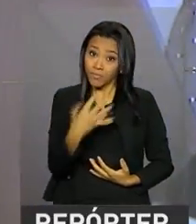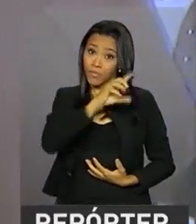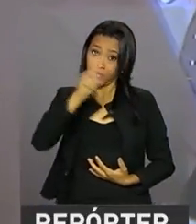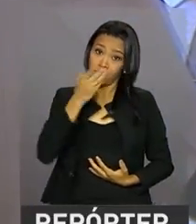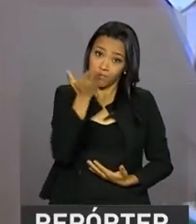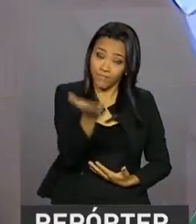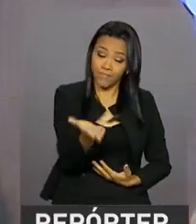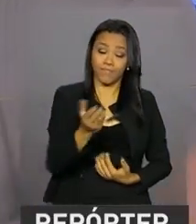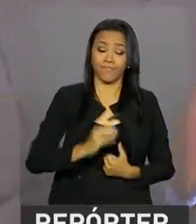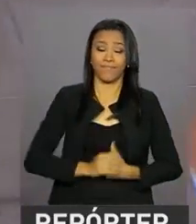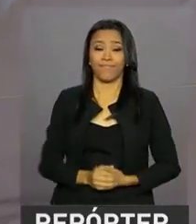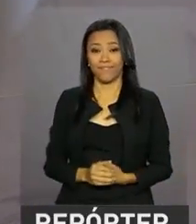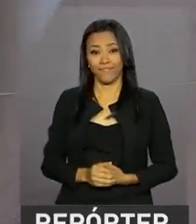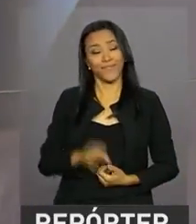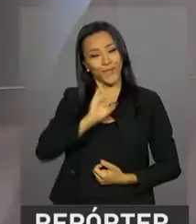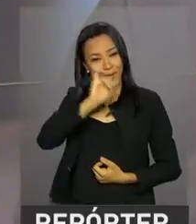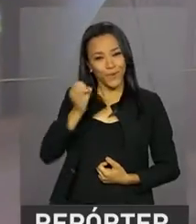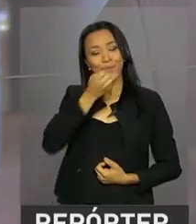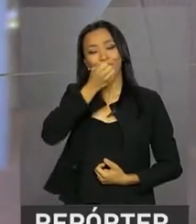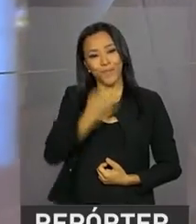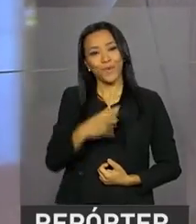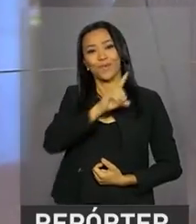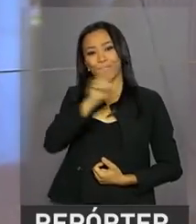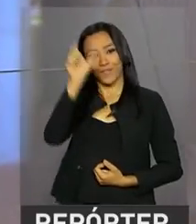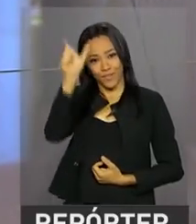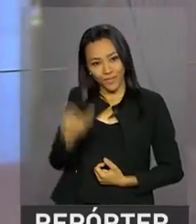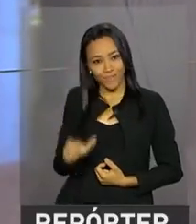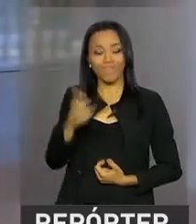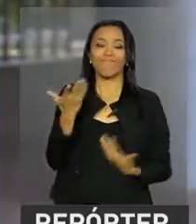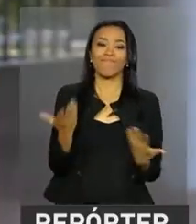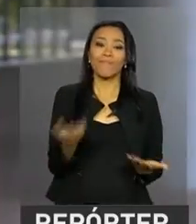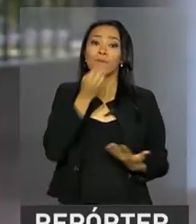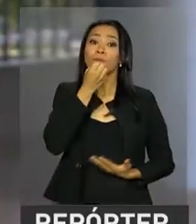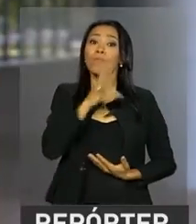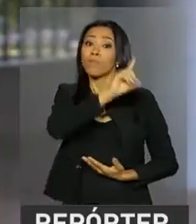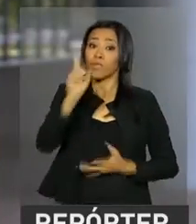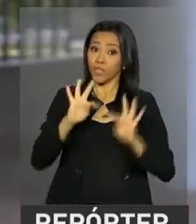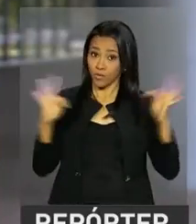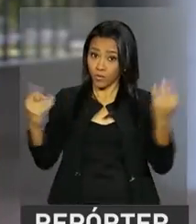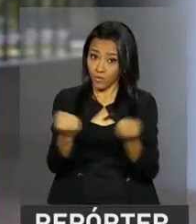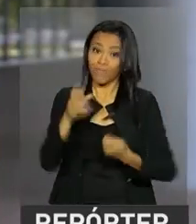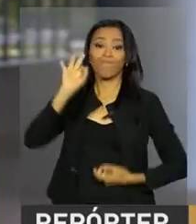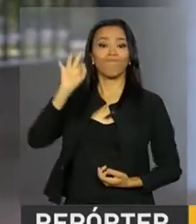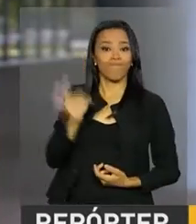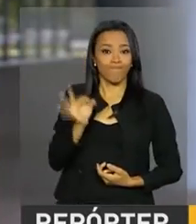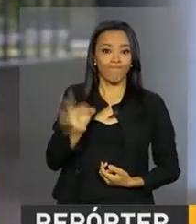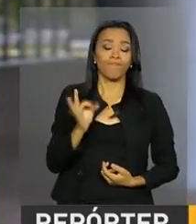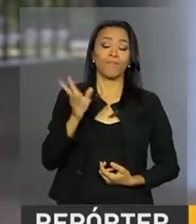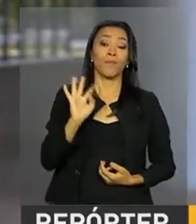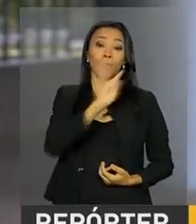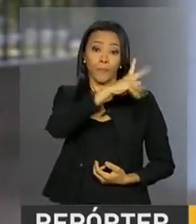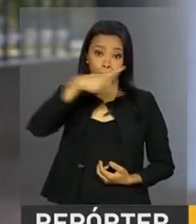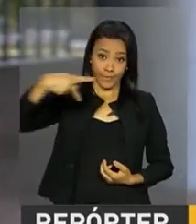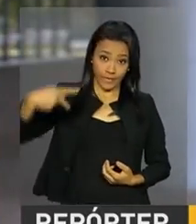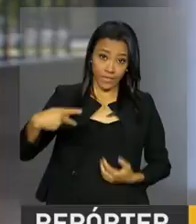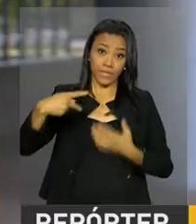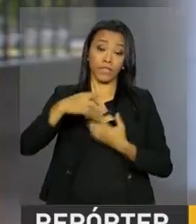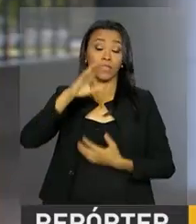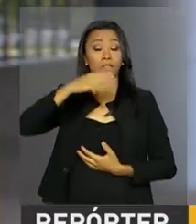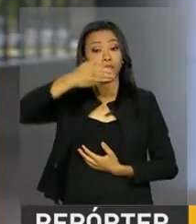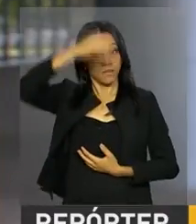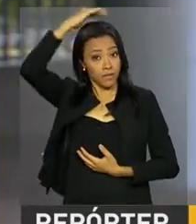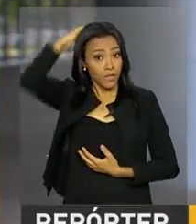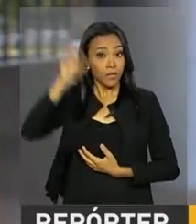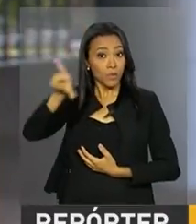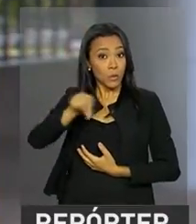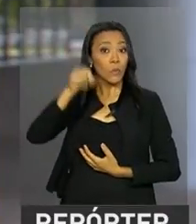você renata bom dia pra você também bom dia a todos é isso mesmo o presidente michel temer indicou o nome do